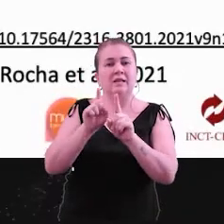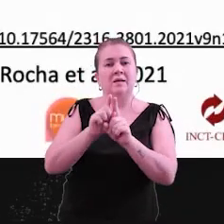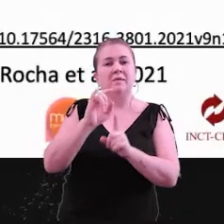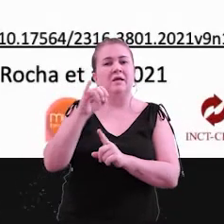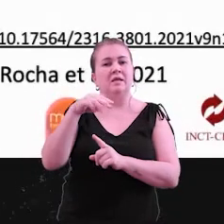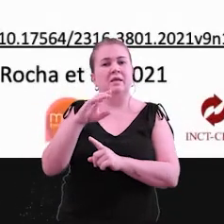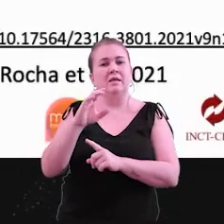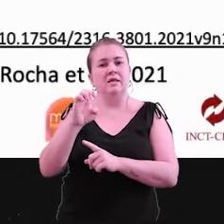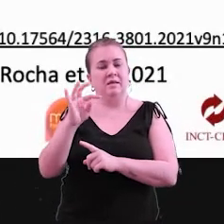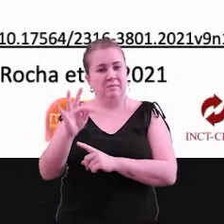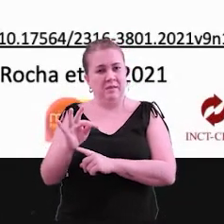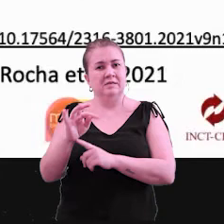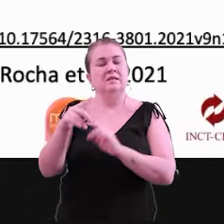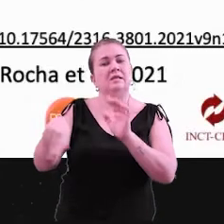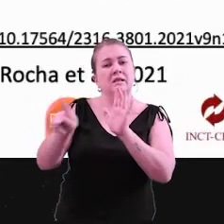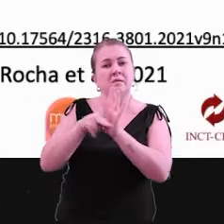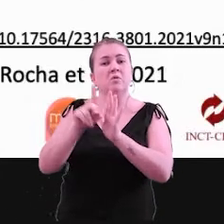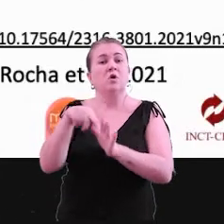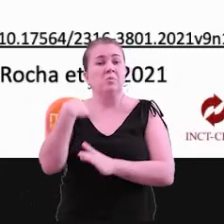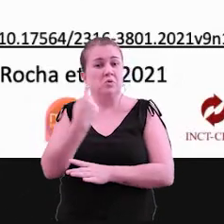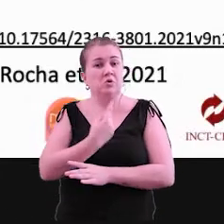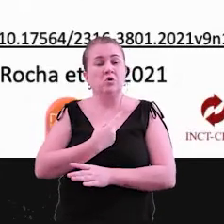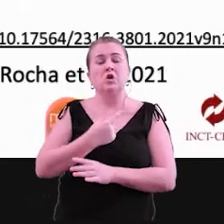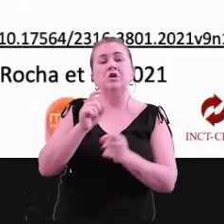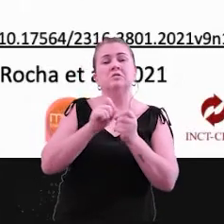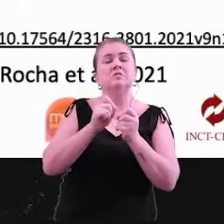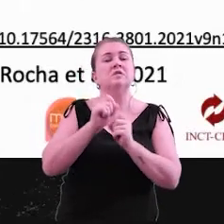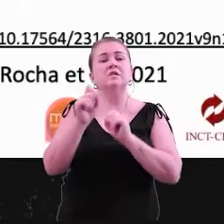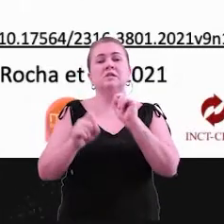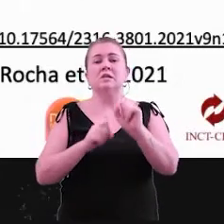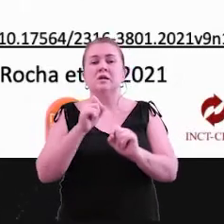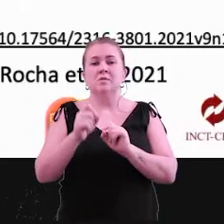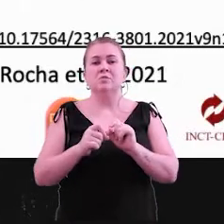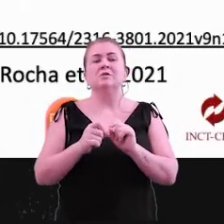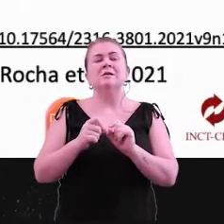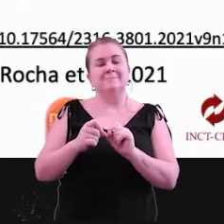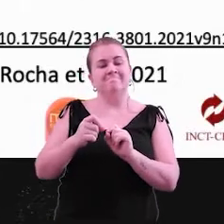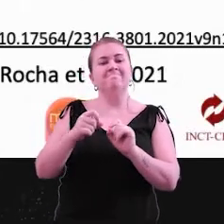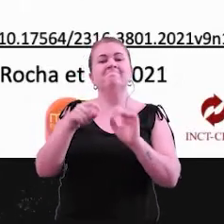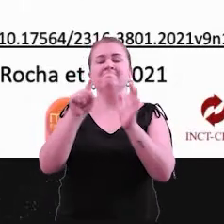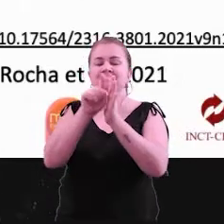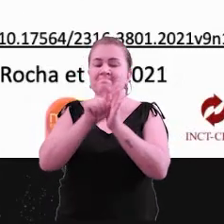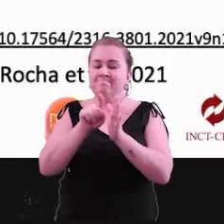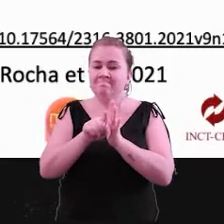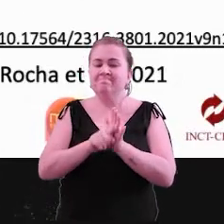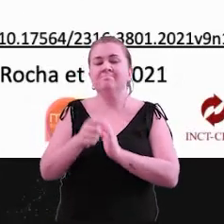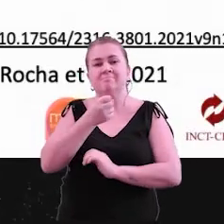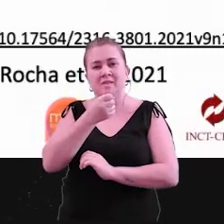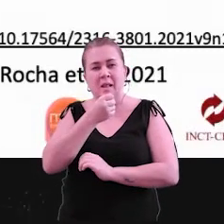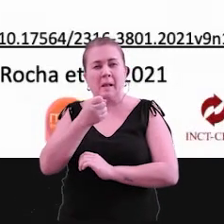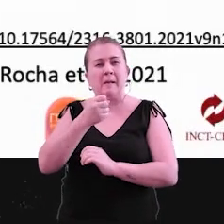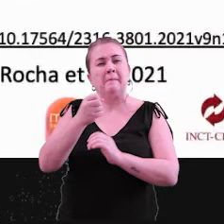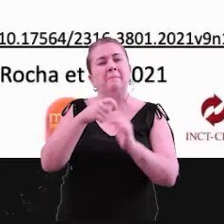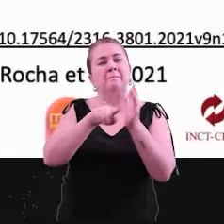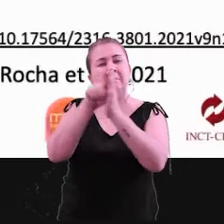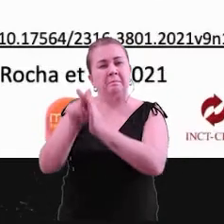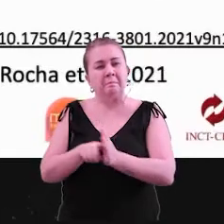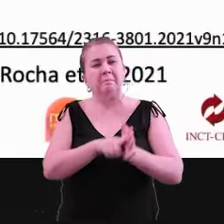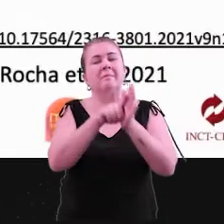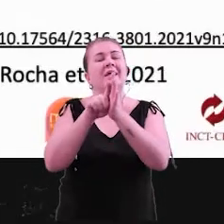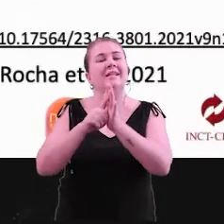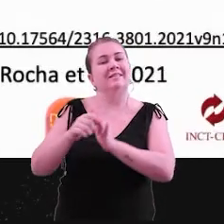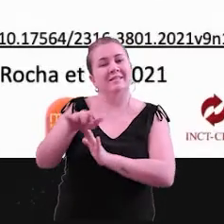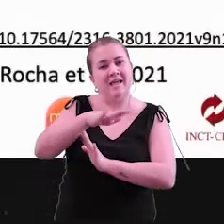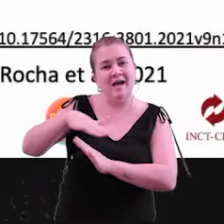uma enquete com os mediadores também da região da Iberoamérica, para saber diversas coisas, dentre elas,